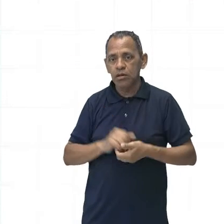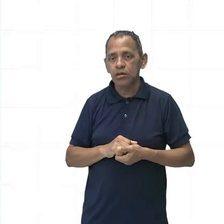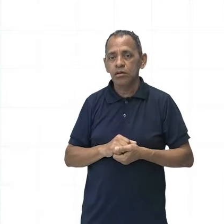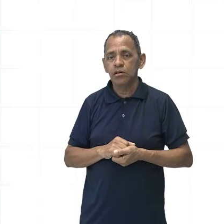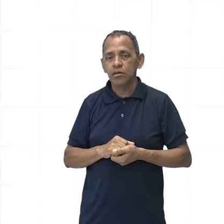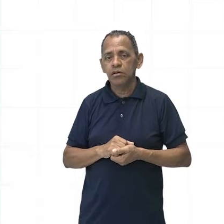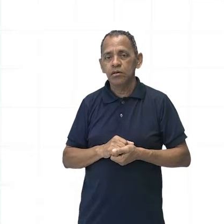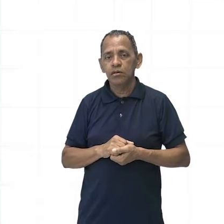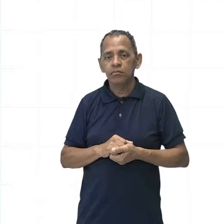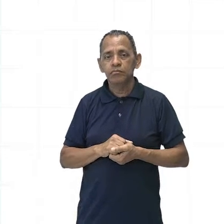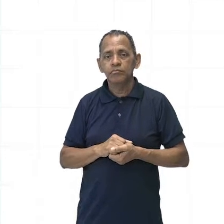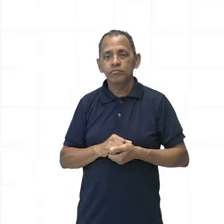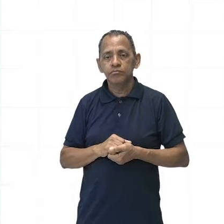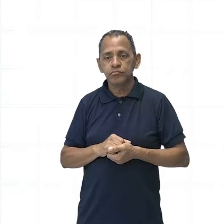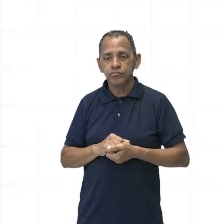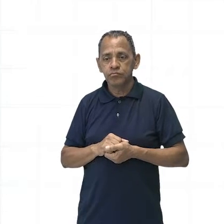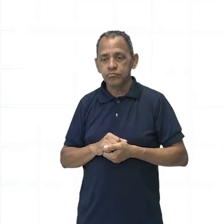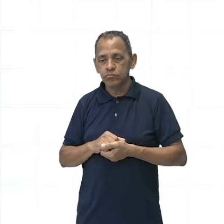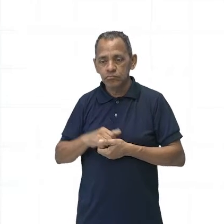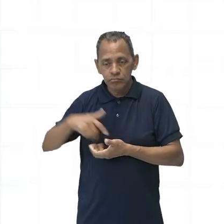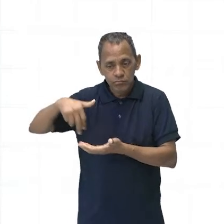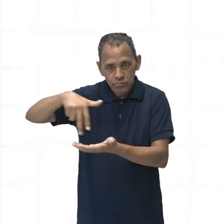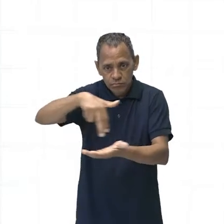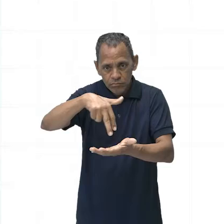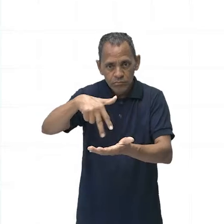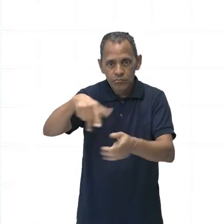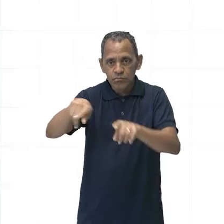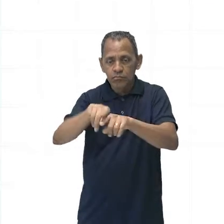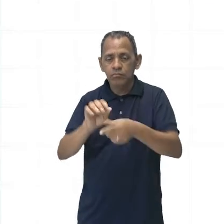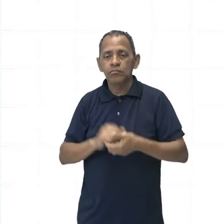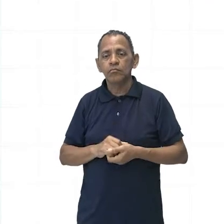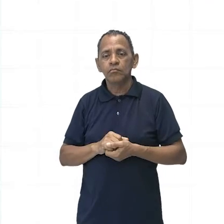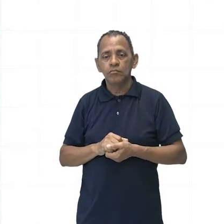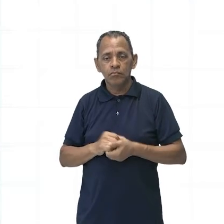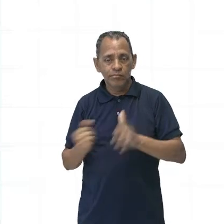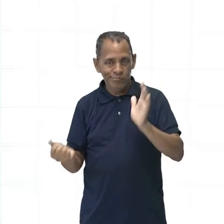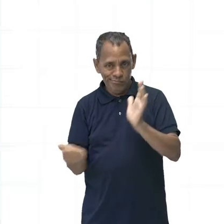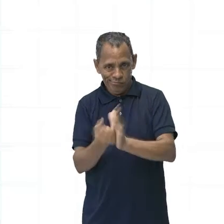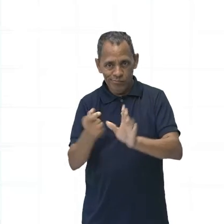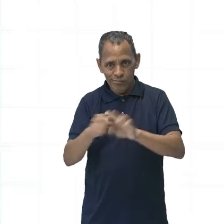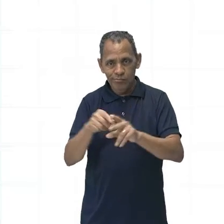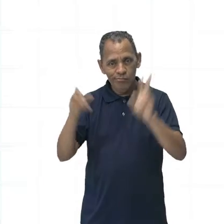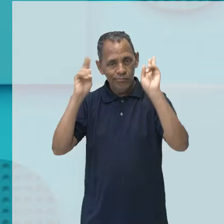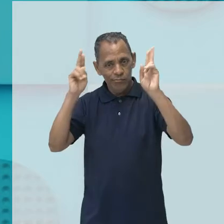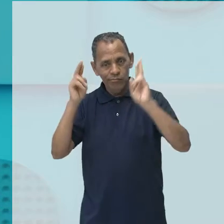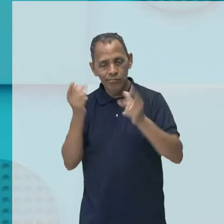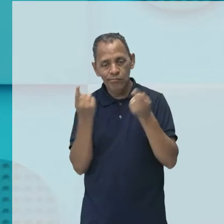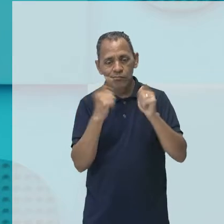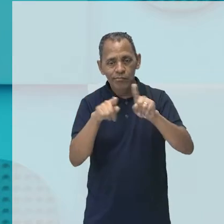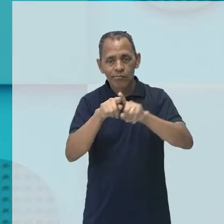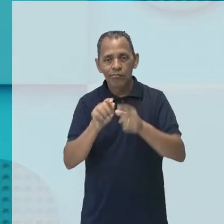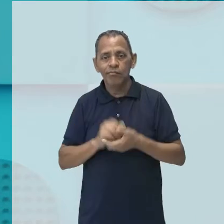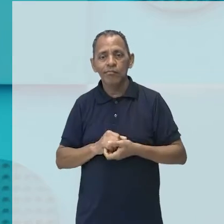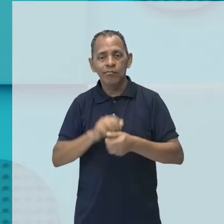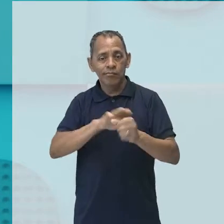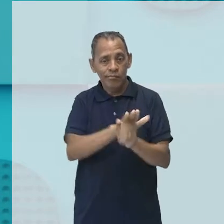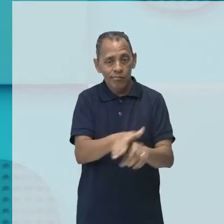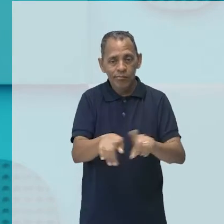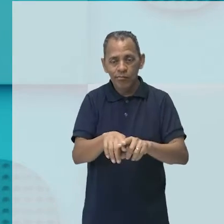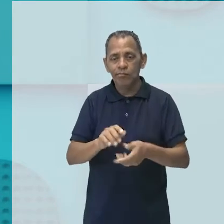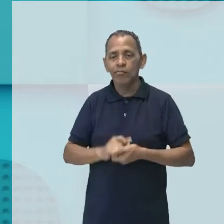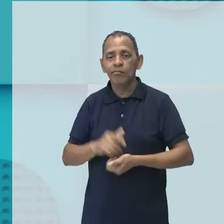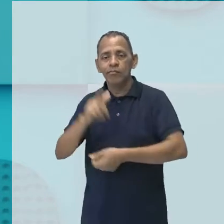que é Caminhando, né? Tornou-se um ícone do protesto contra a repressão. Tanto é que Geraldo Vandré ele sofreu